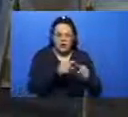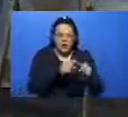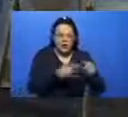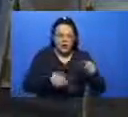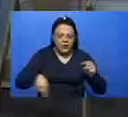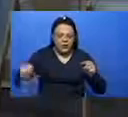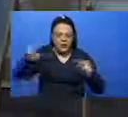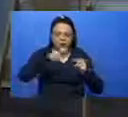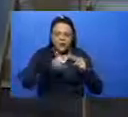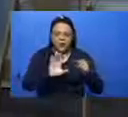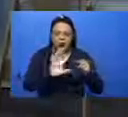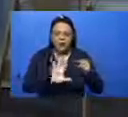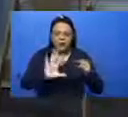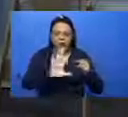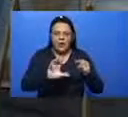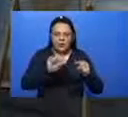todo.